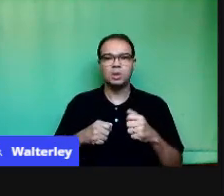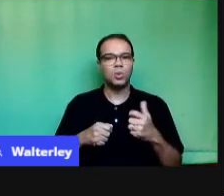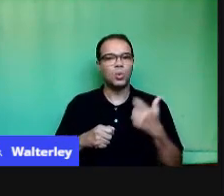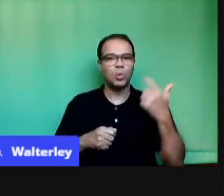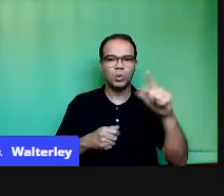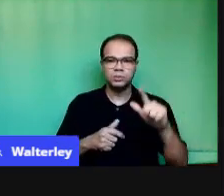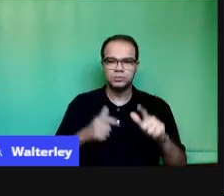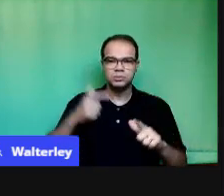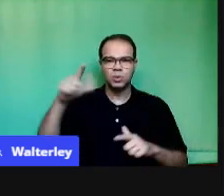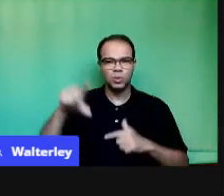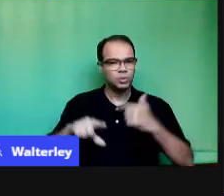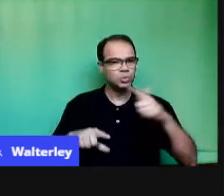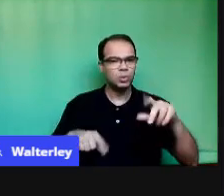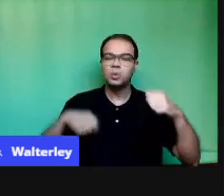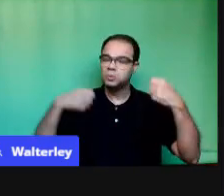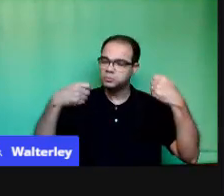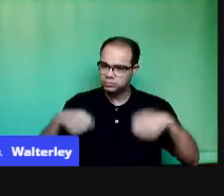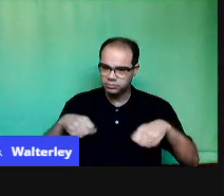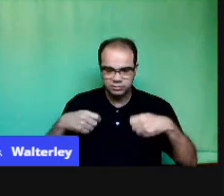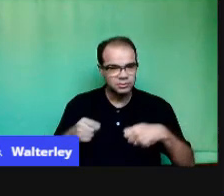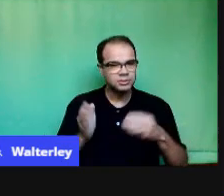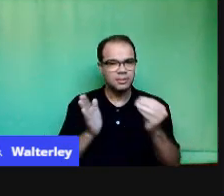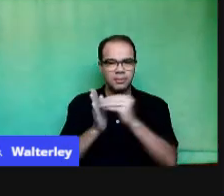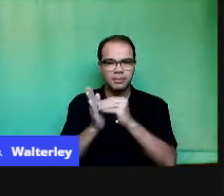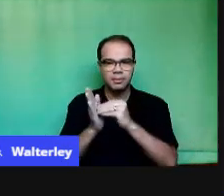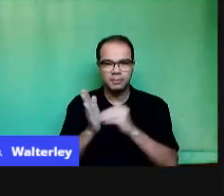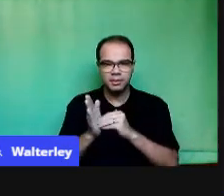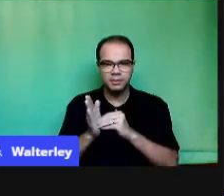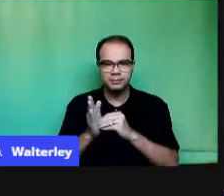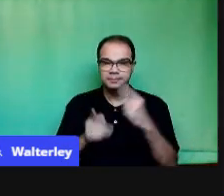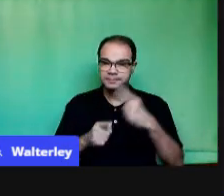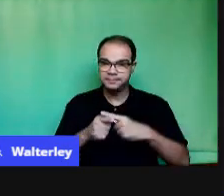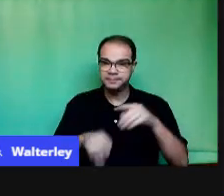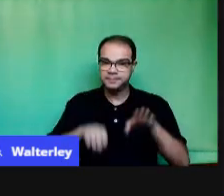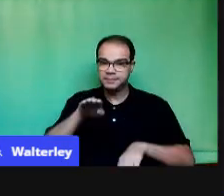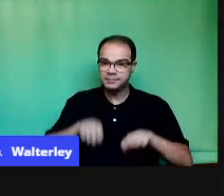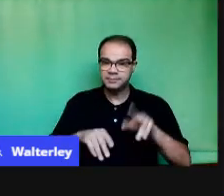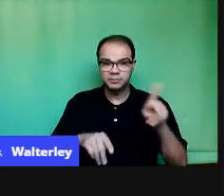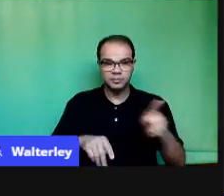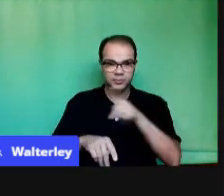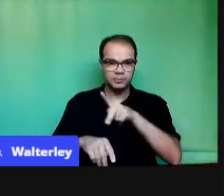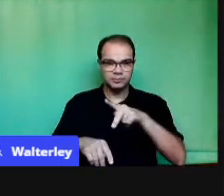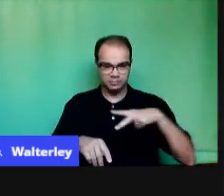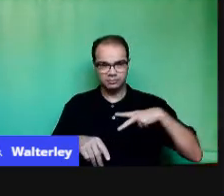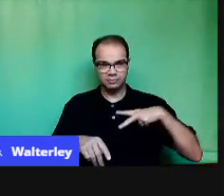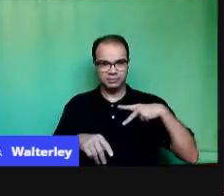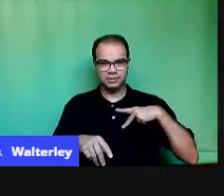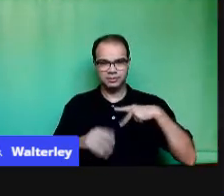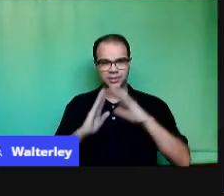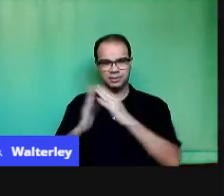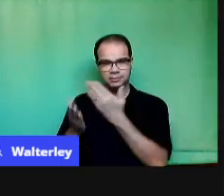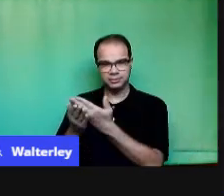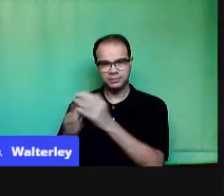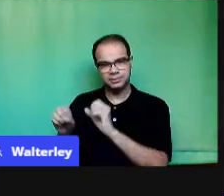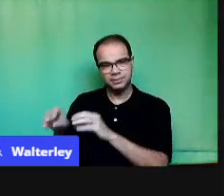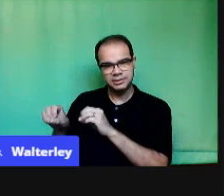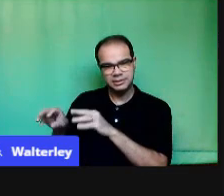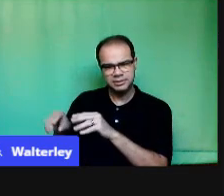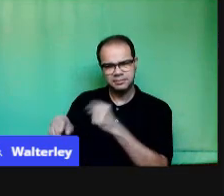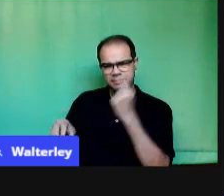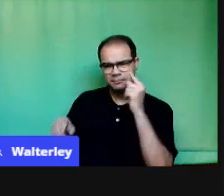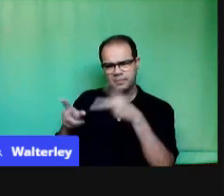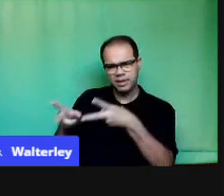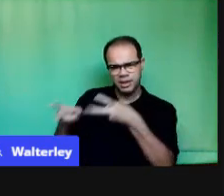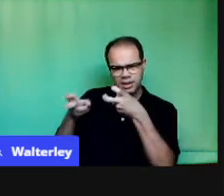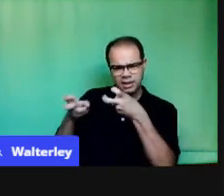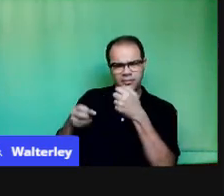uma rede, né, dá aula na rede estadual ou numa rede particular, pode perceber que essa abordagem e estudo dos animais e sobre os animais,